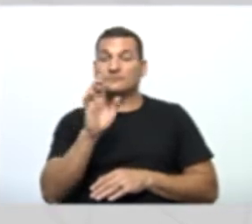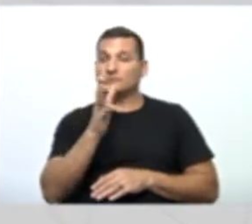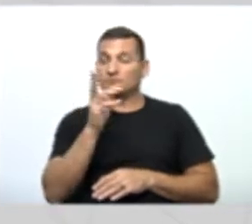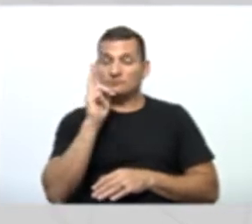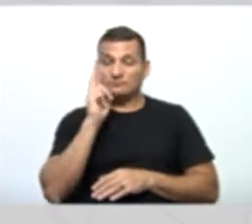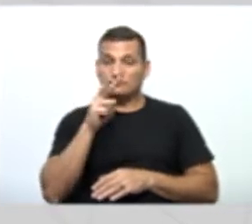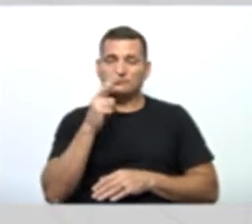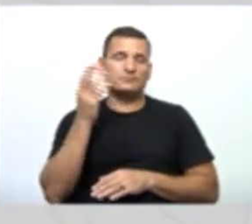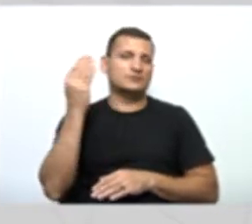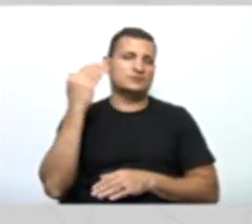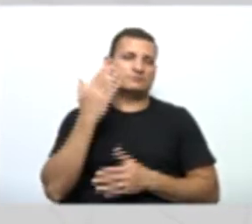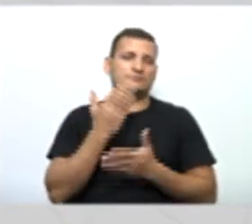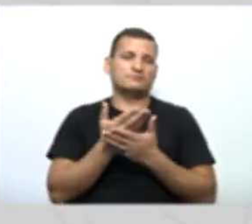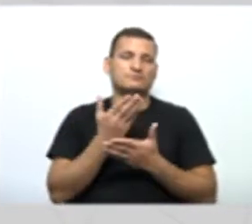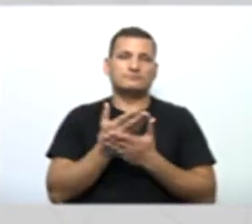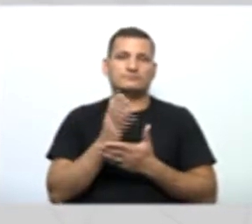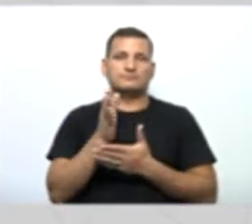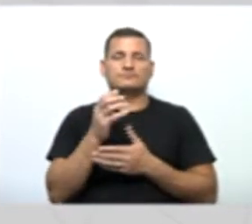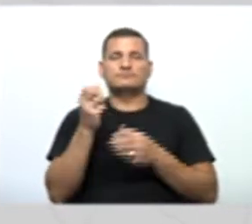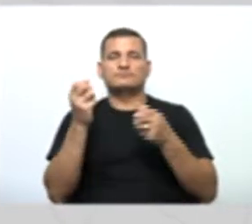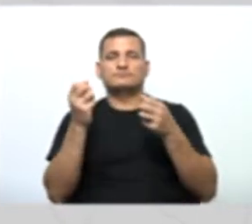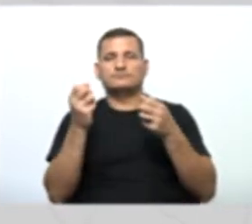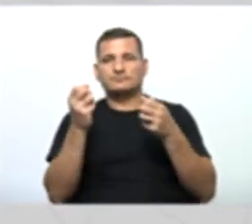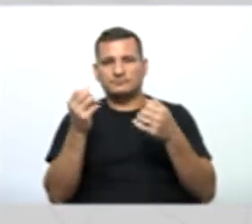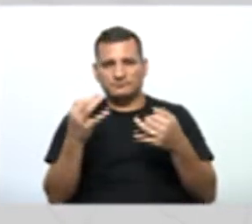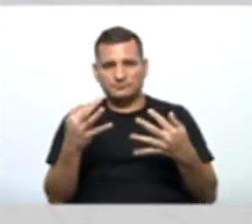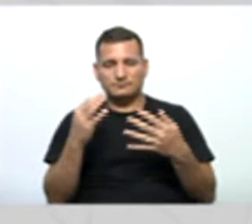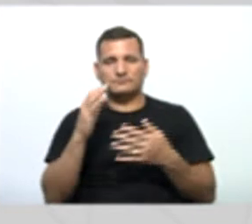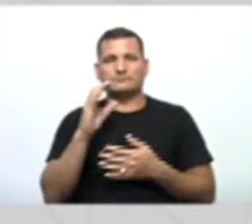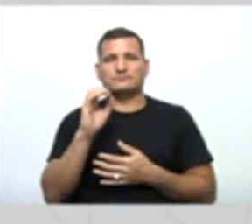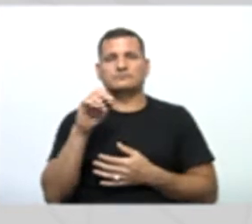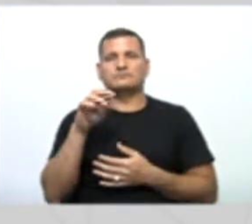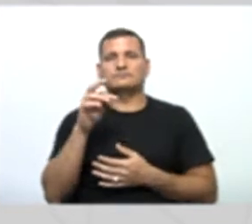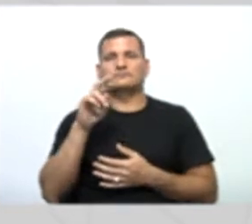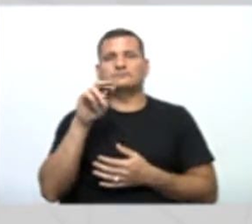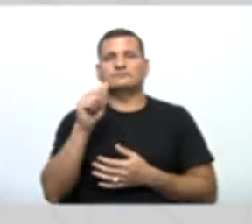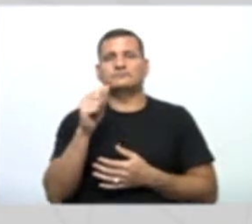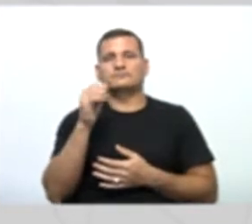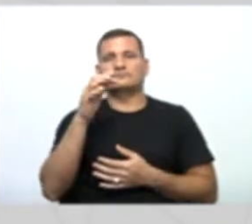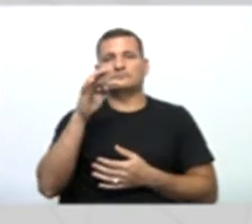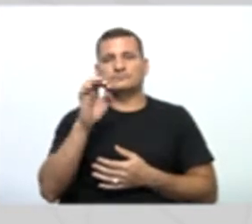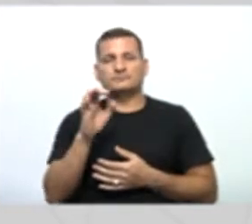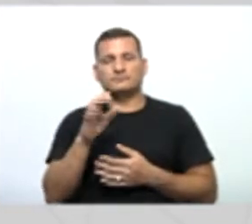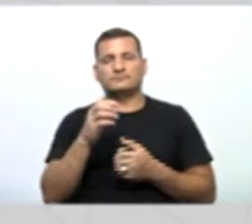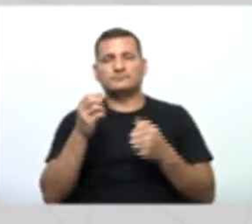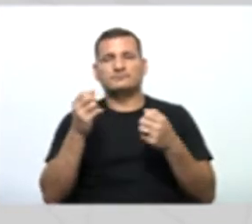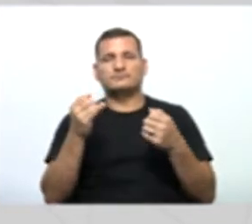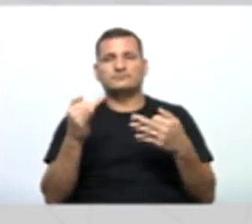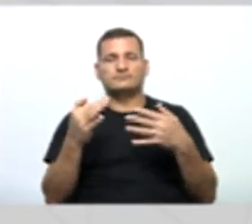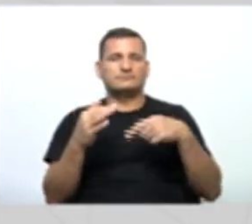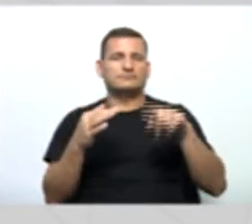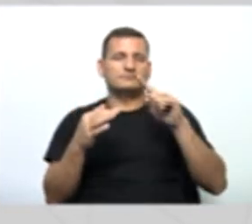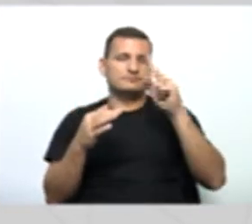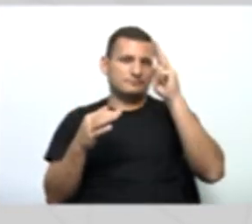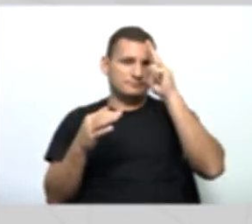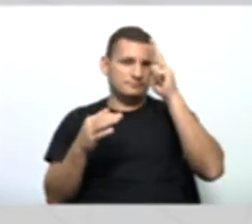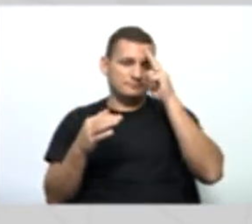última aula, não foi, Silmar? A gente mostrou algum exemplo de contraste quando a gente foi falar de signo. Quem lembra disso